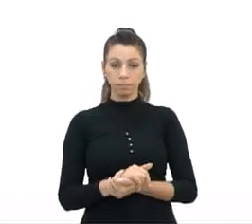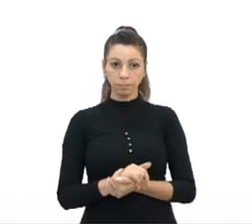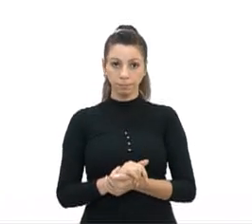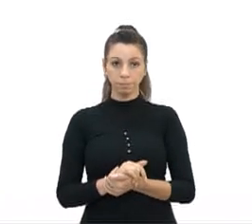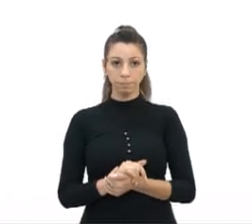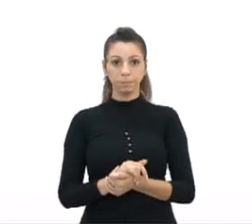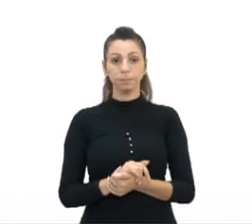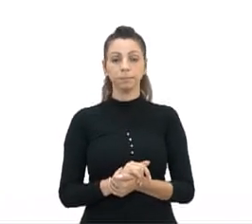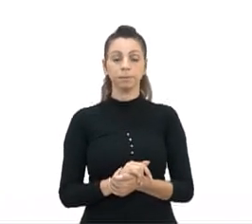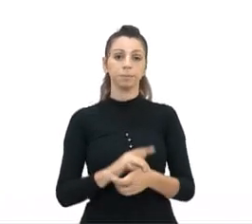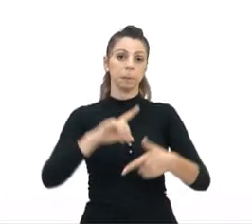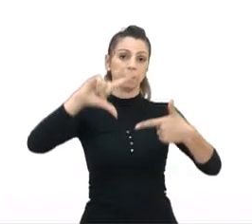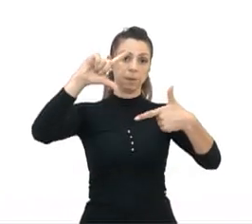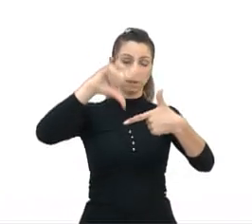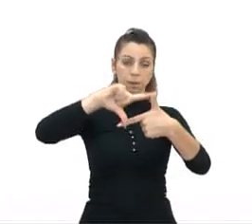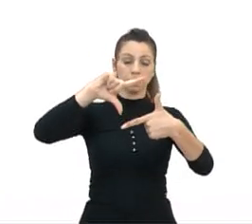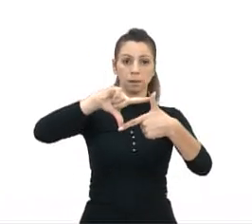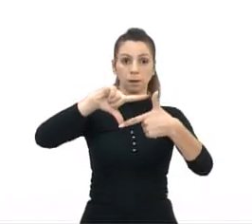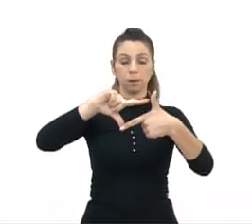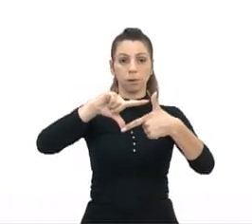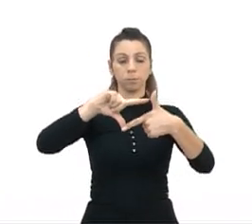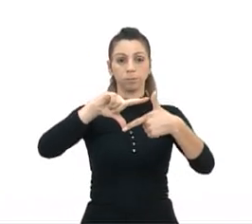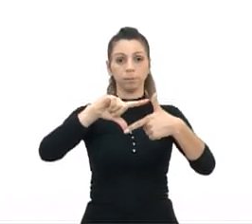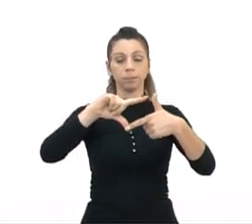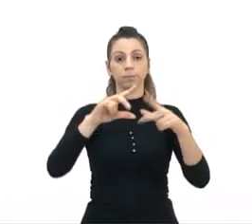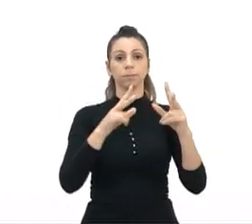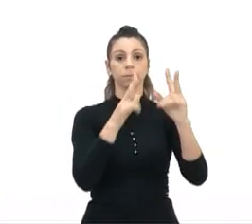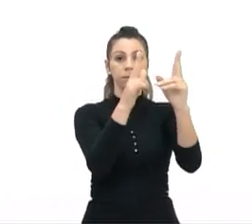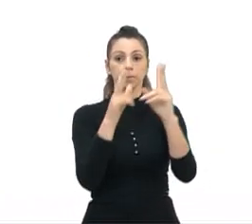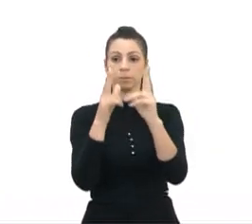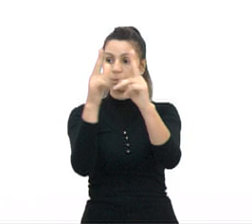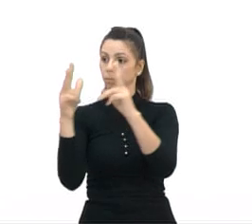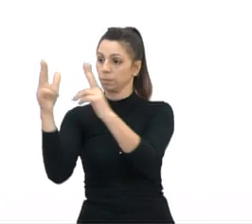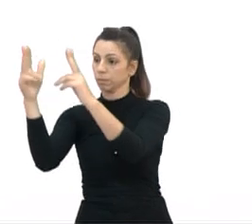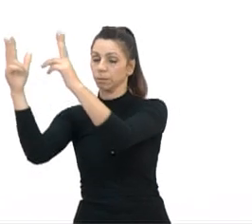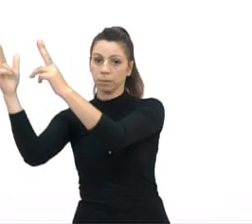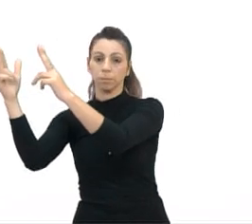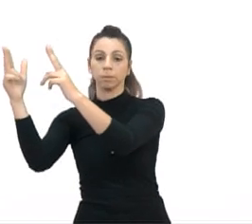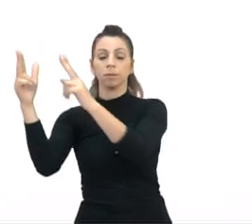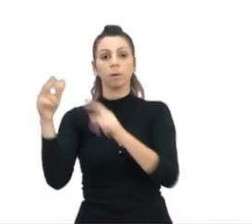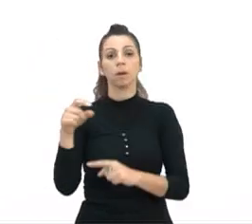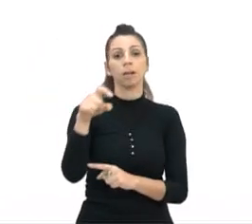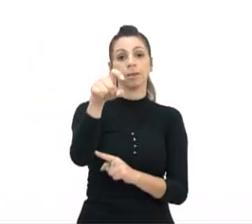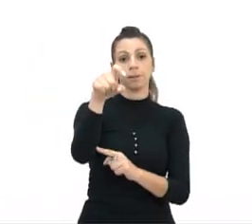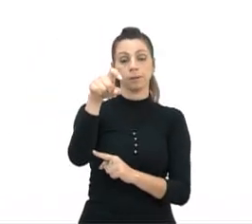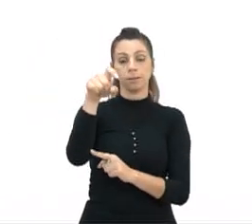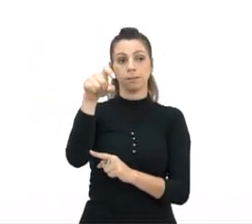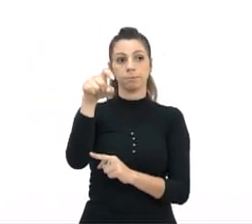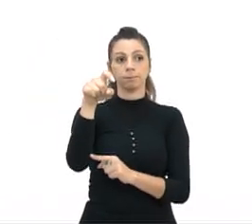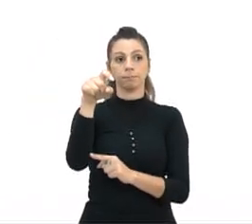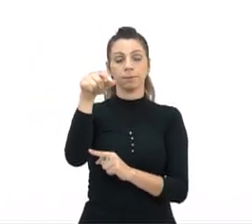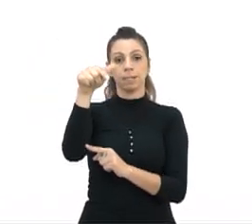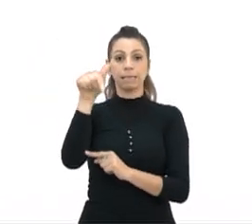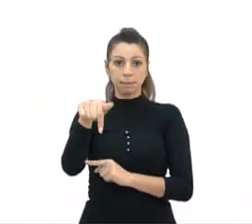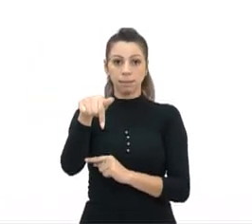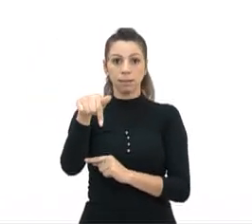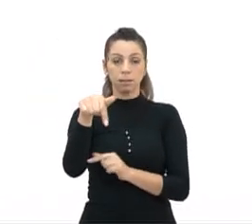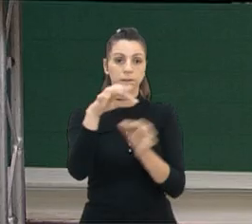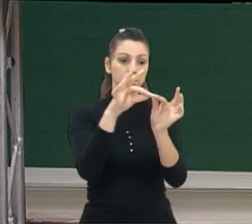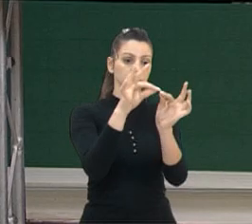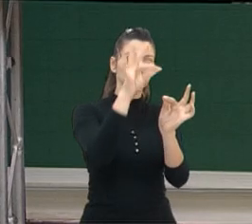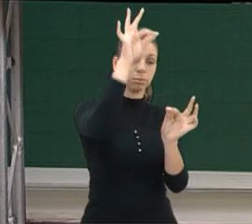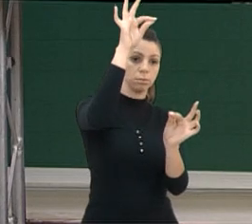retângulo com 7 unidades de comprimento e x de largura. Desenhei outro retângulo com 4 unidades